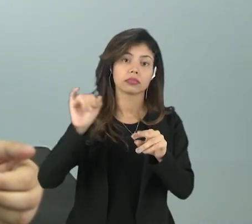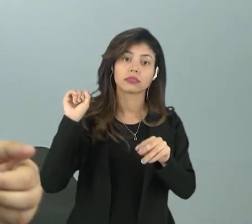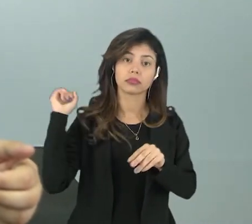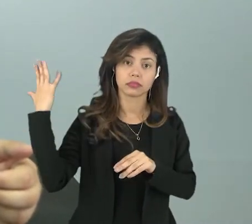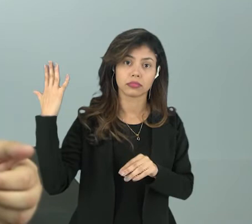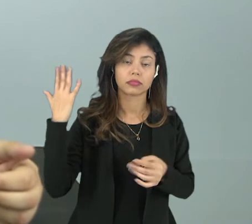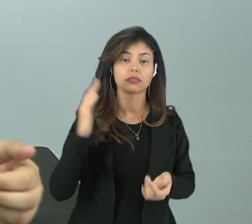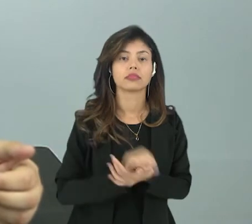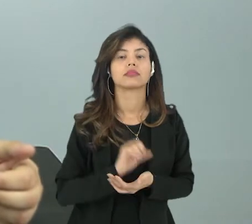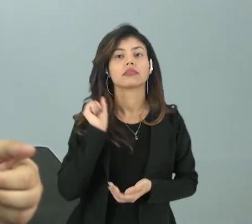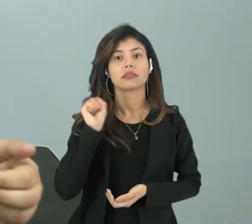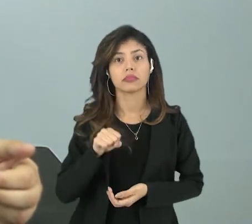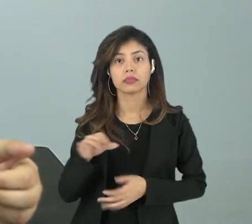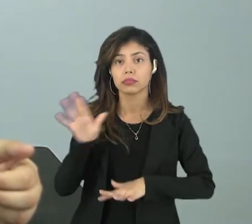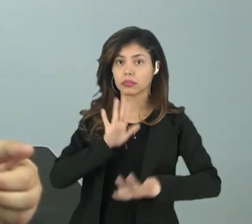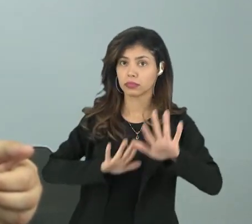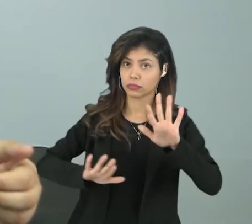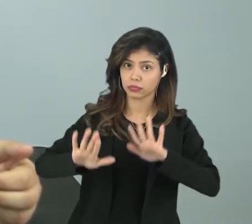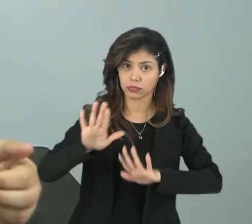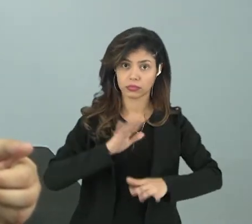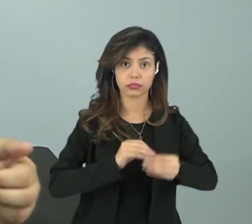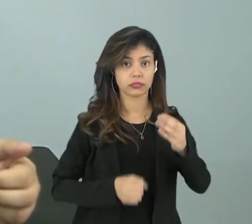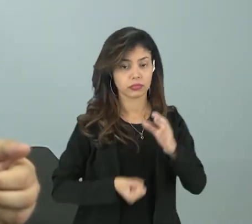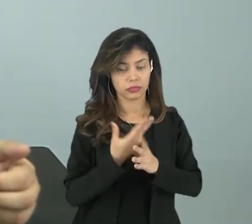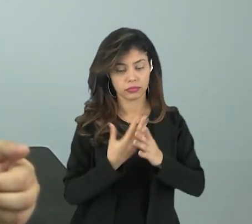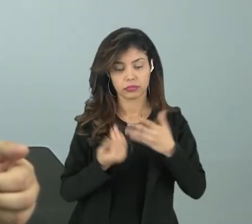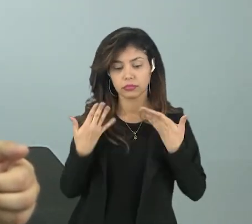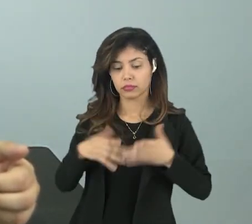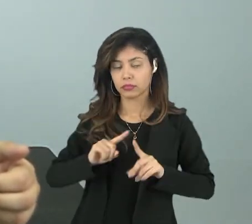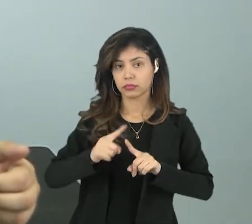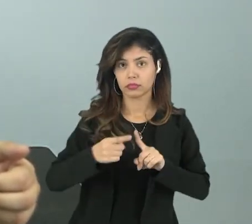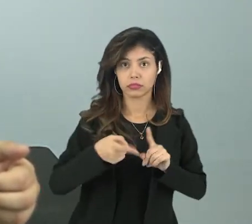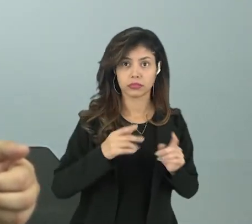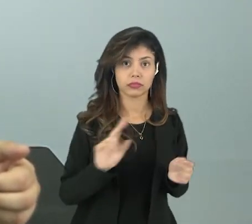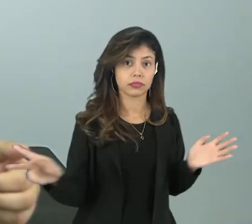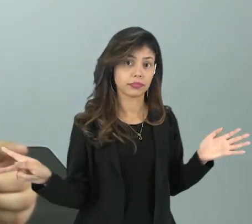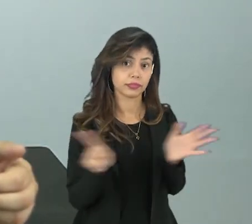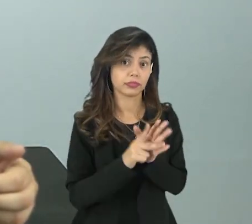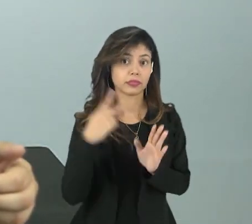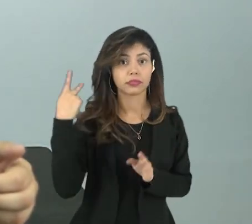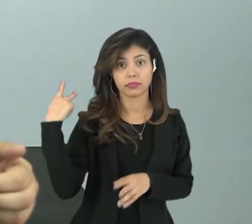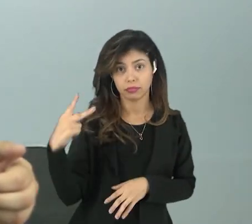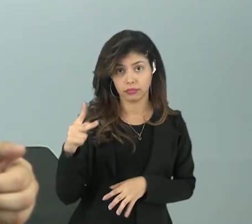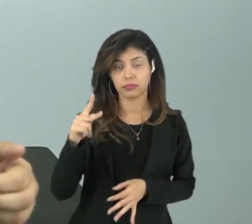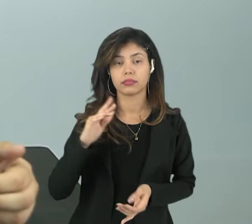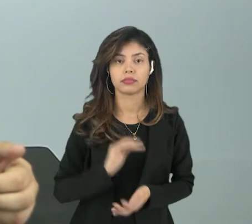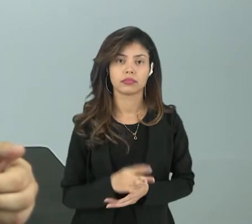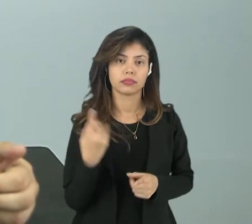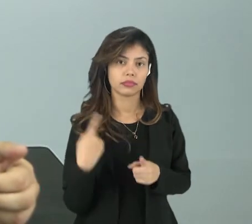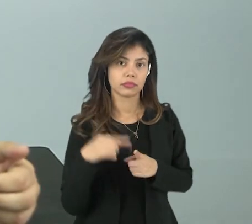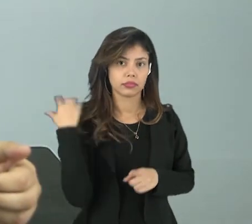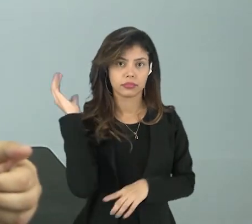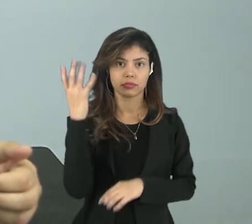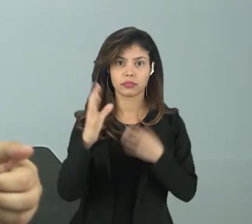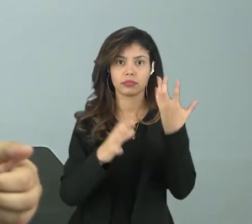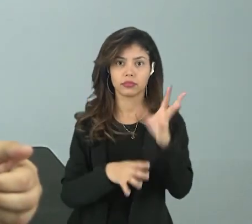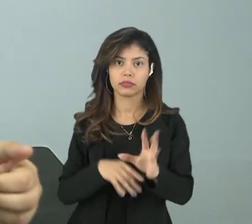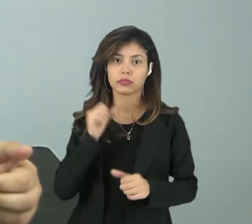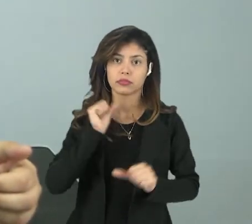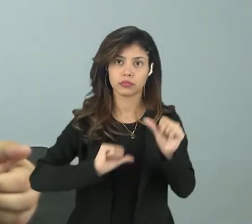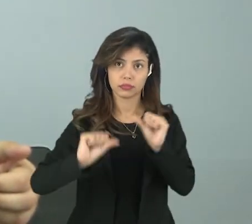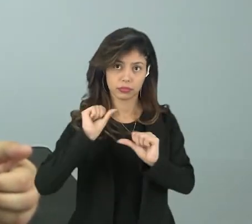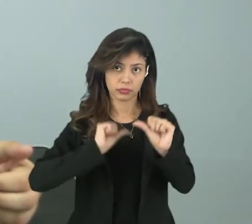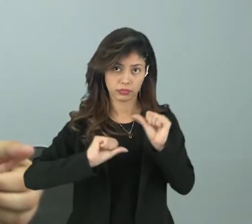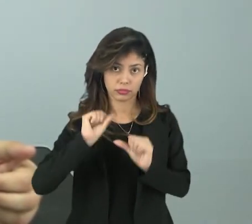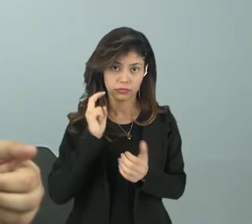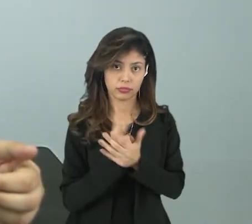Eles vão se cuidando, eles vão procriando, eles vão fazendo da forma deles. Por quê? Porque a natureza ela vai se